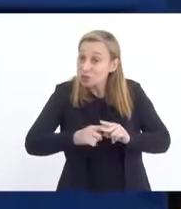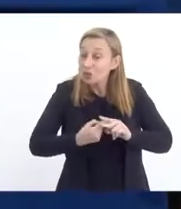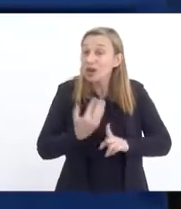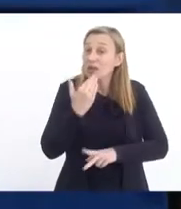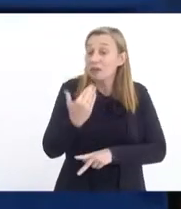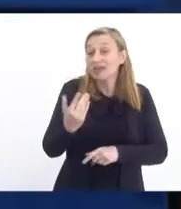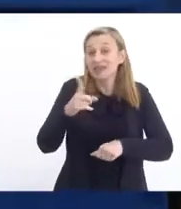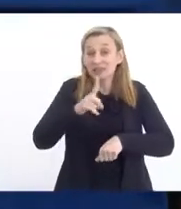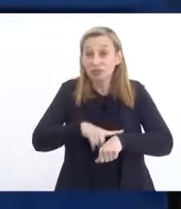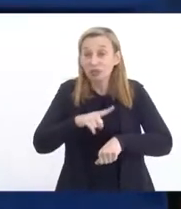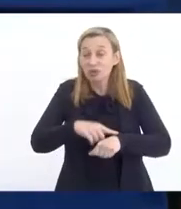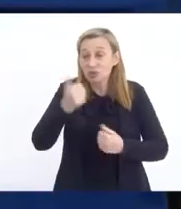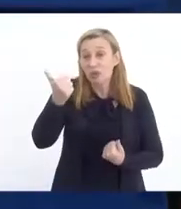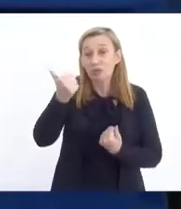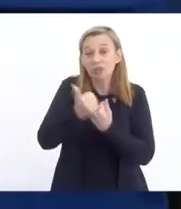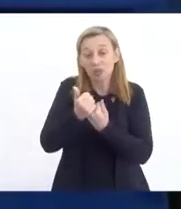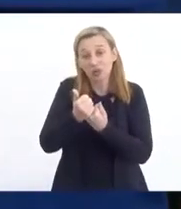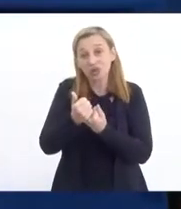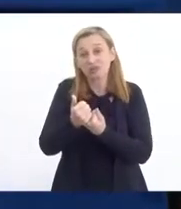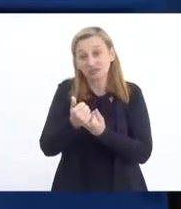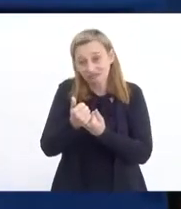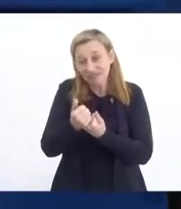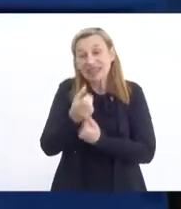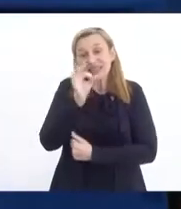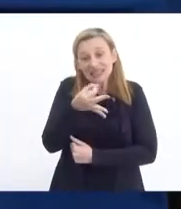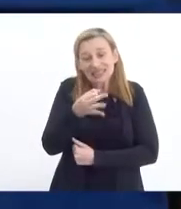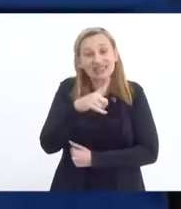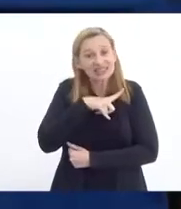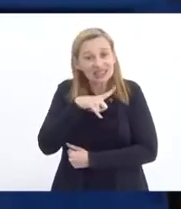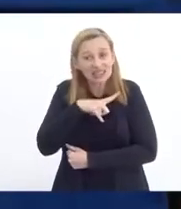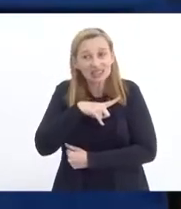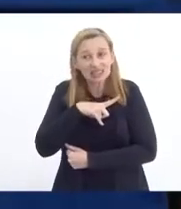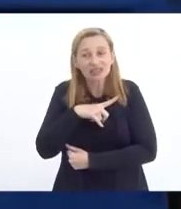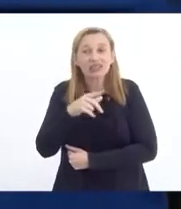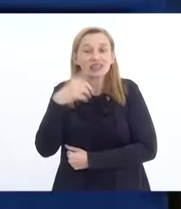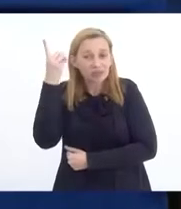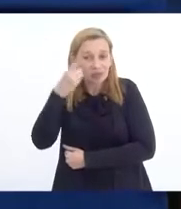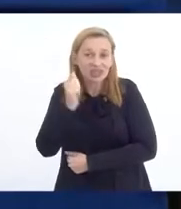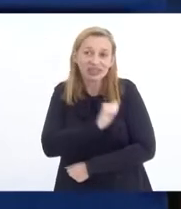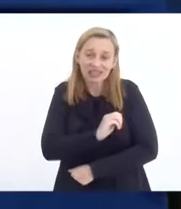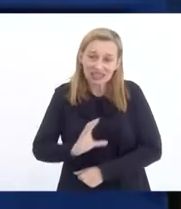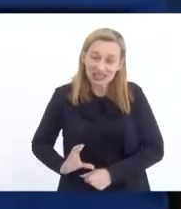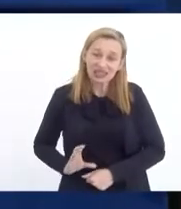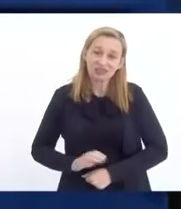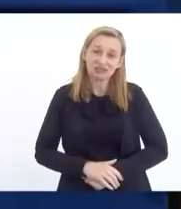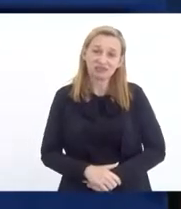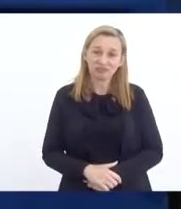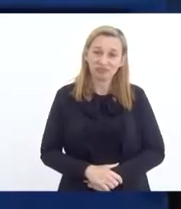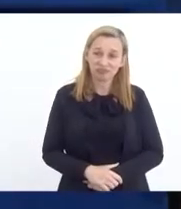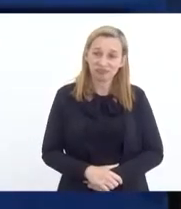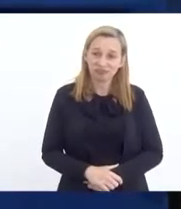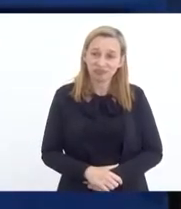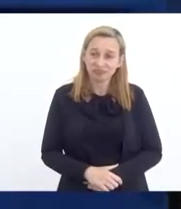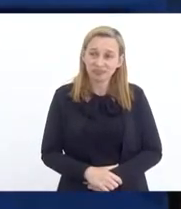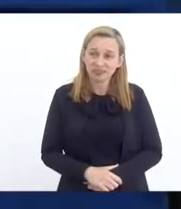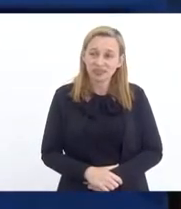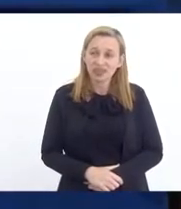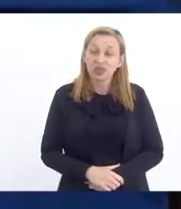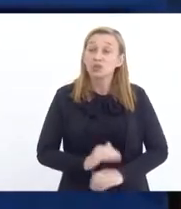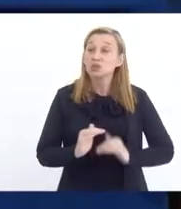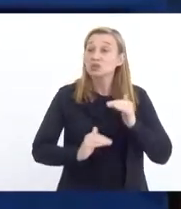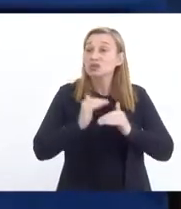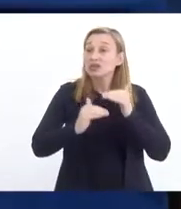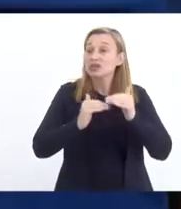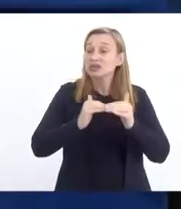peço, nesse momento, o apoio, e tenho certeza que teremos o apoio do deputado André Siciliano. O